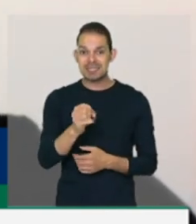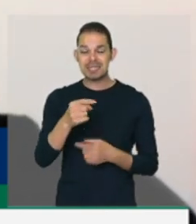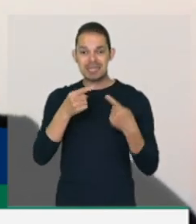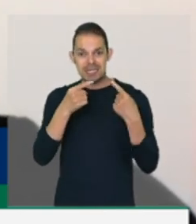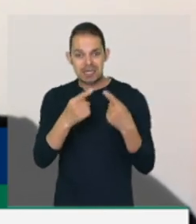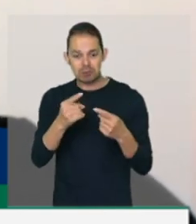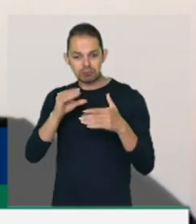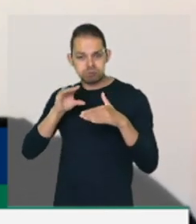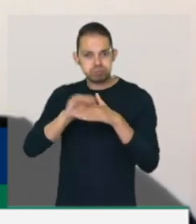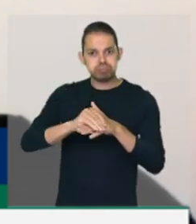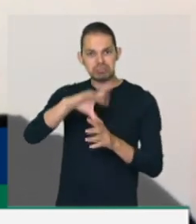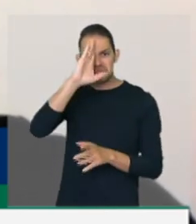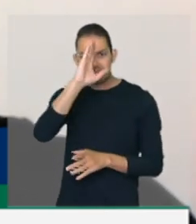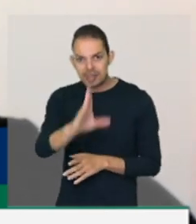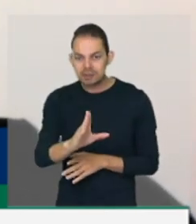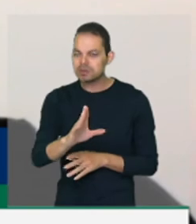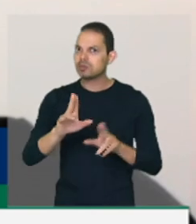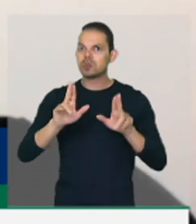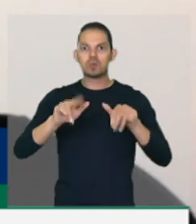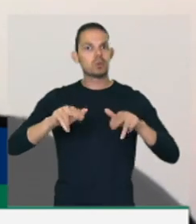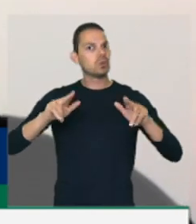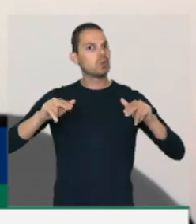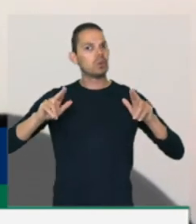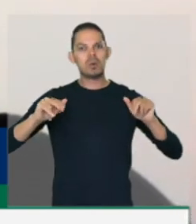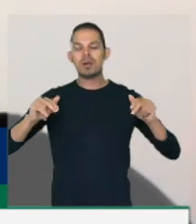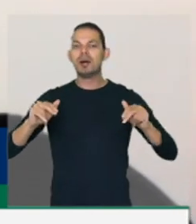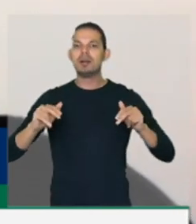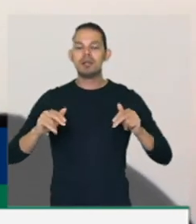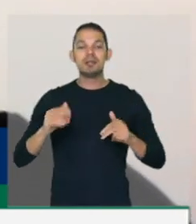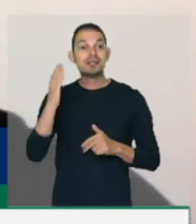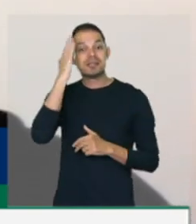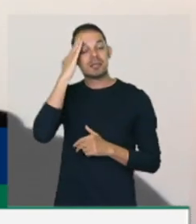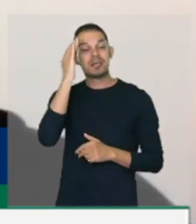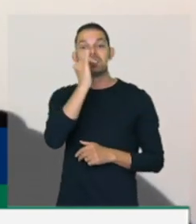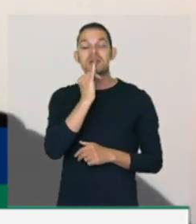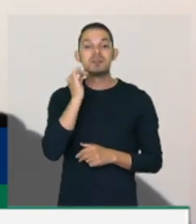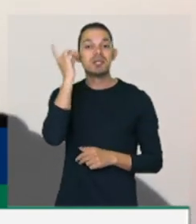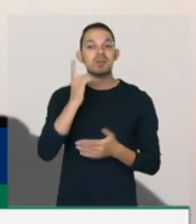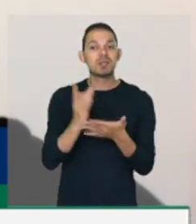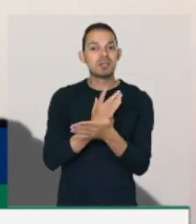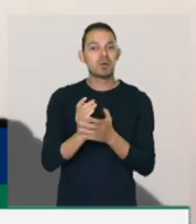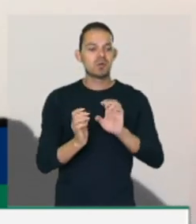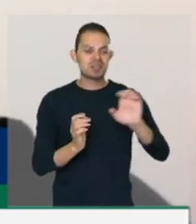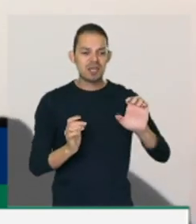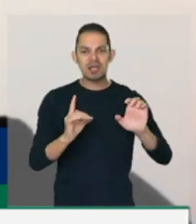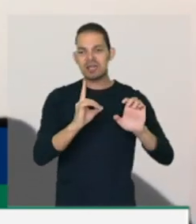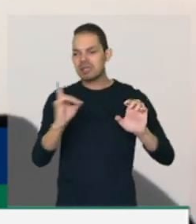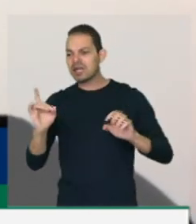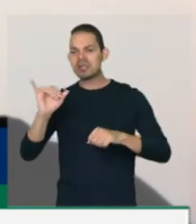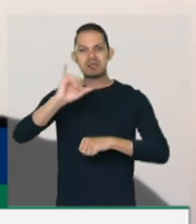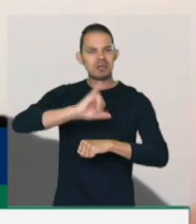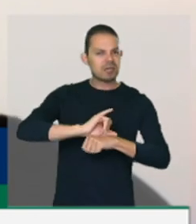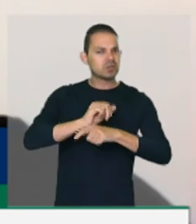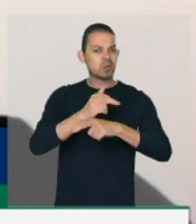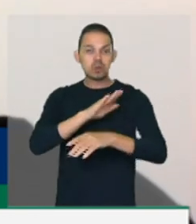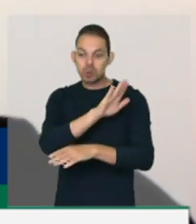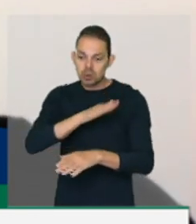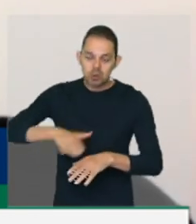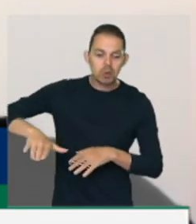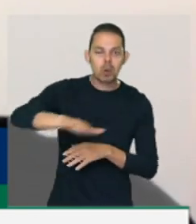forma personalíssima. Jamais o fiz. Sabendo, por exemplo, que tem deputados de esquerda, de centro, de direita, todos em